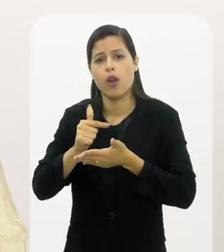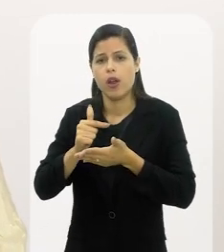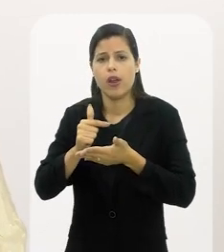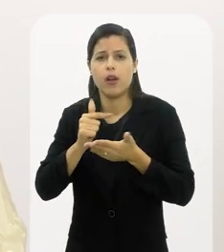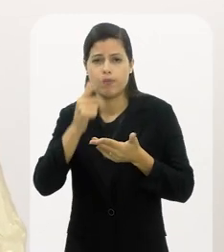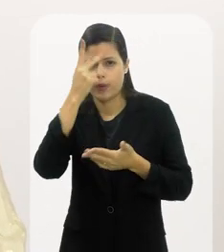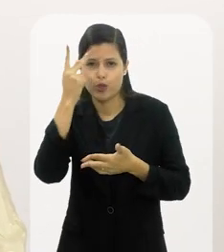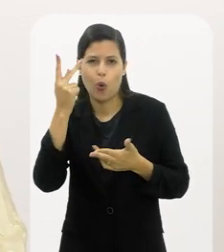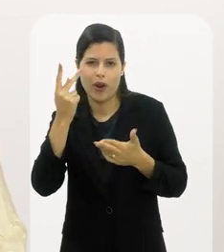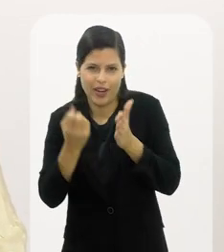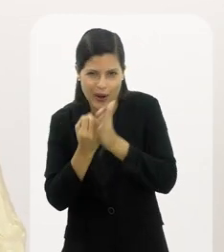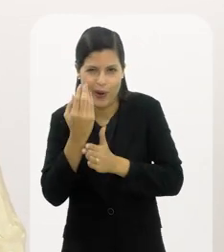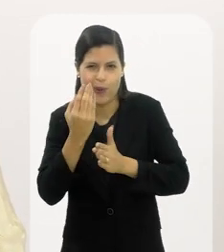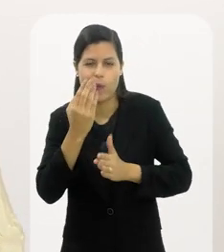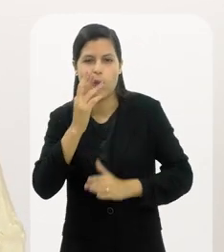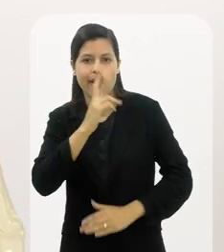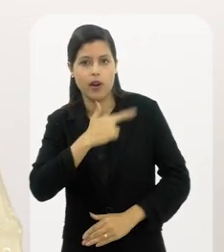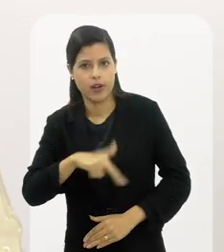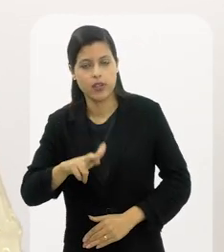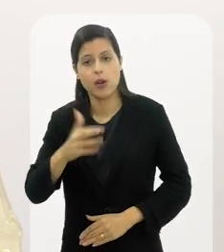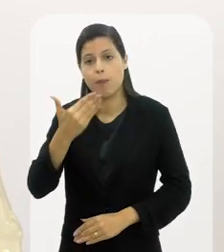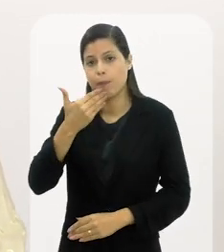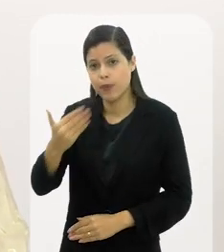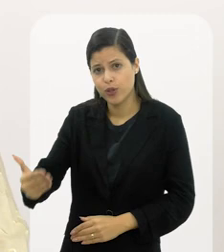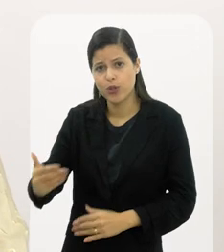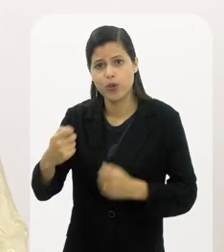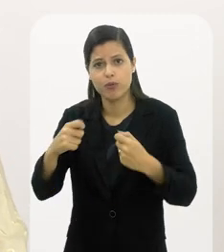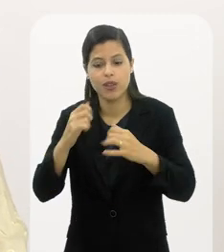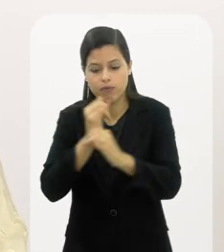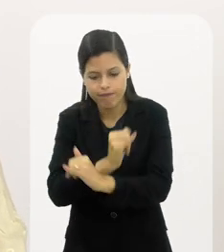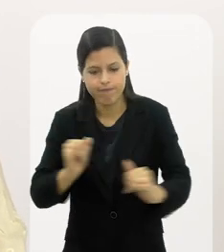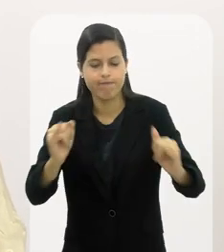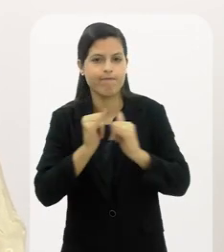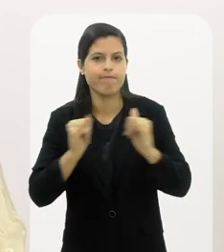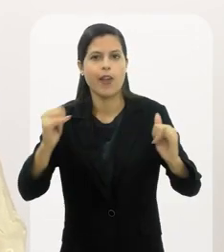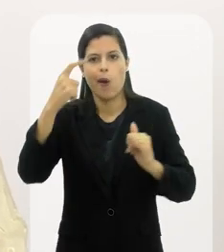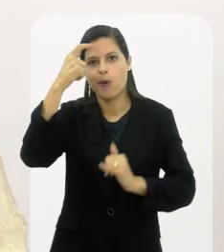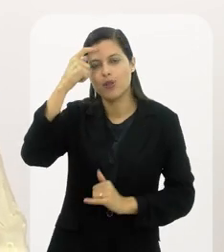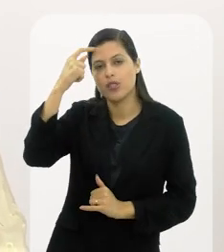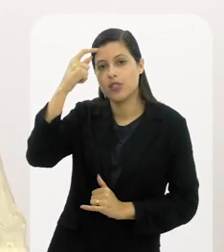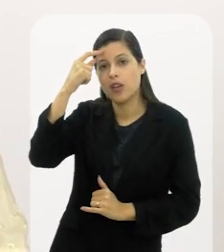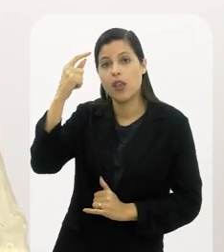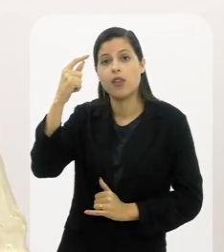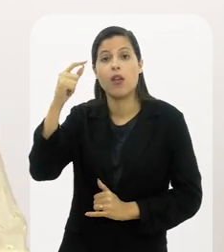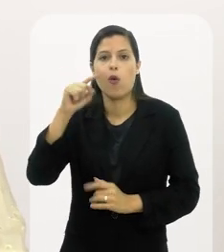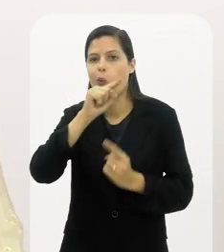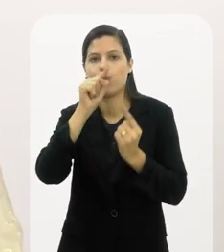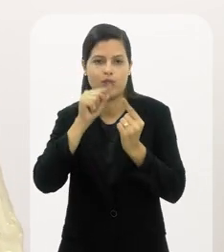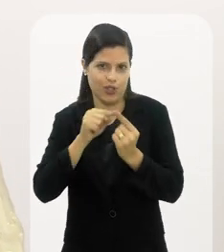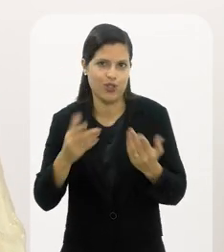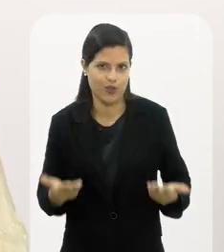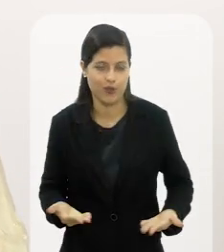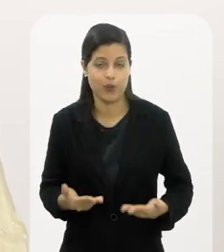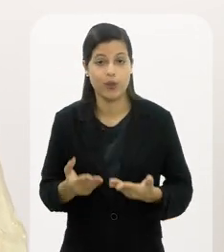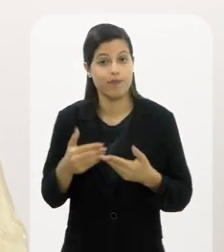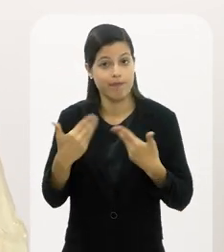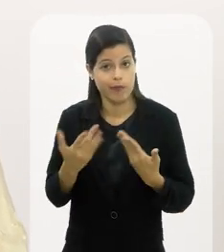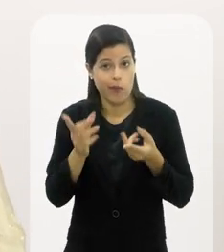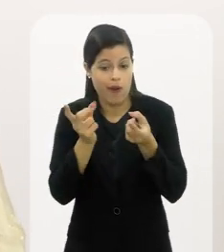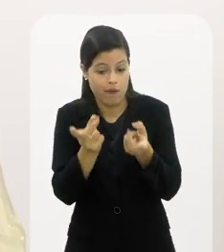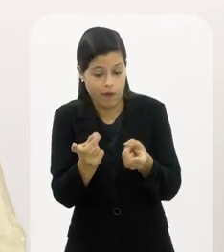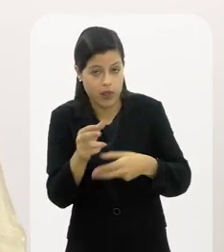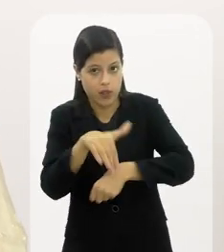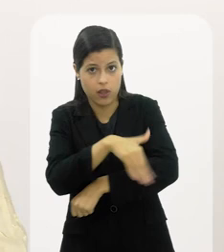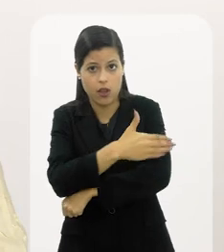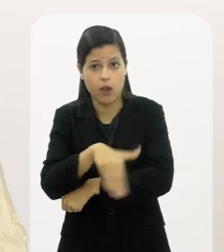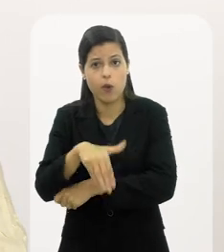nosso mestre pediu para que deixasse, né, da Sociedade Internacional para a Consciência de Cristo. Então, para publicação e divulgação dos livros. Então, a